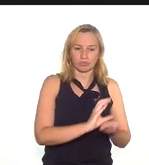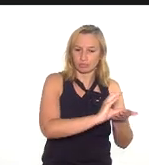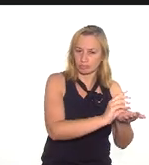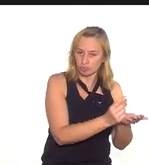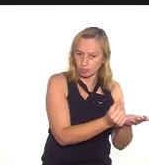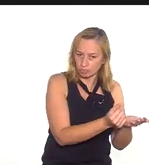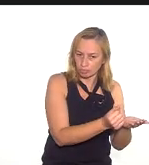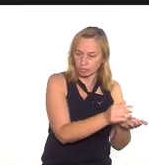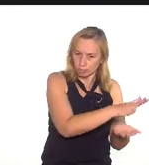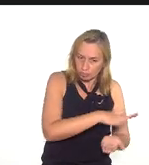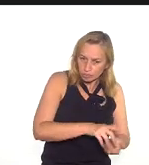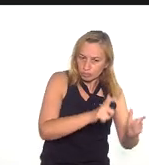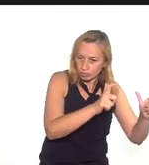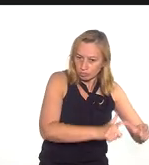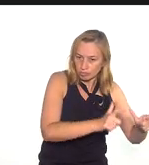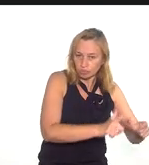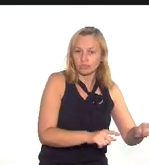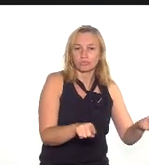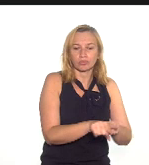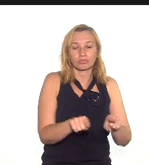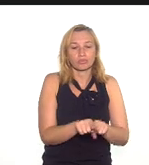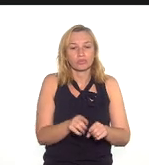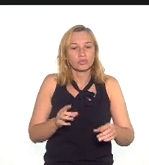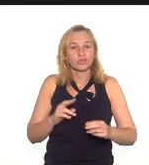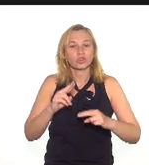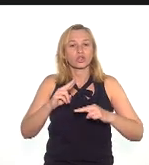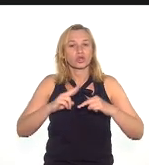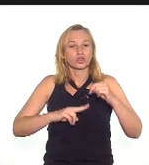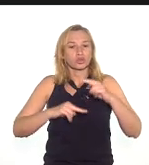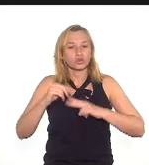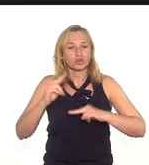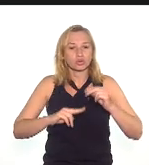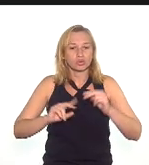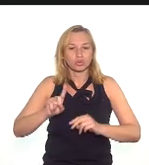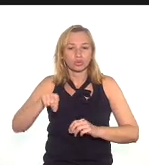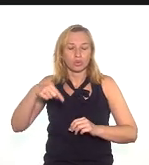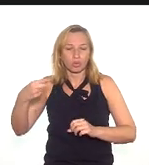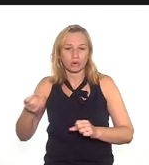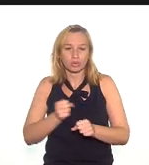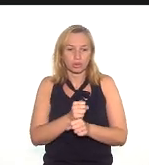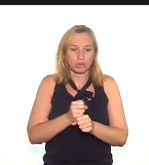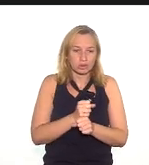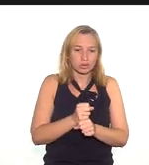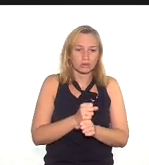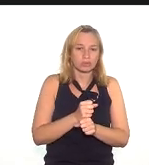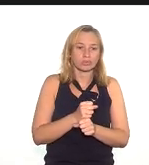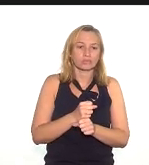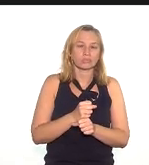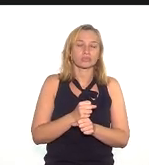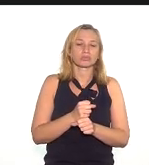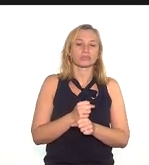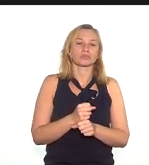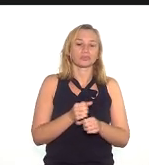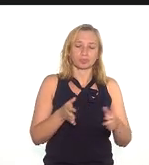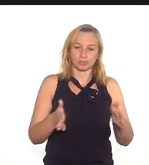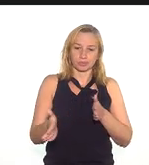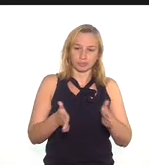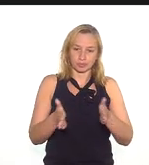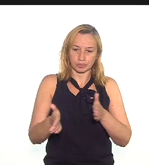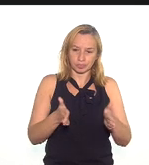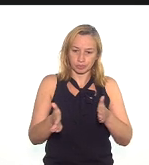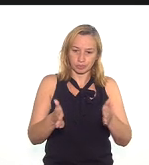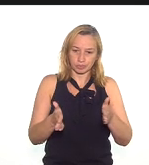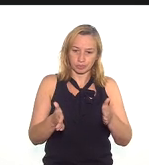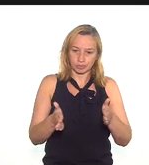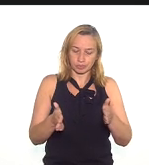e até junho do ano seguinte a empresa tem um prazo para que ela